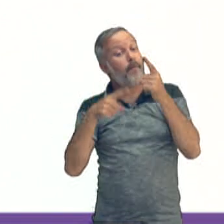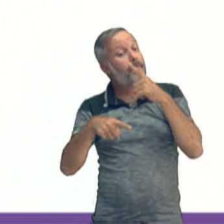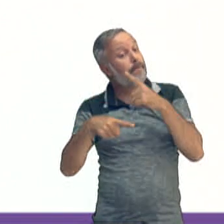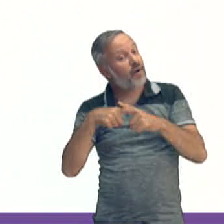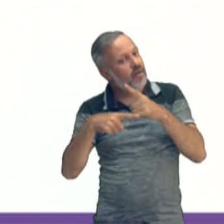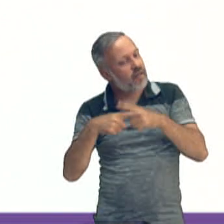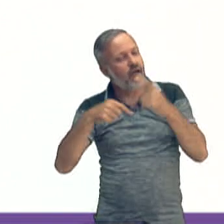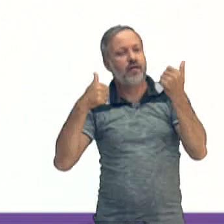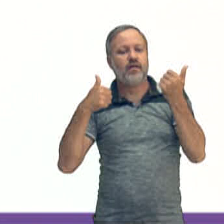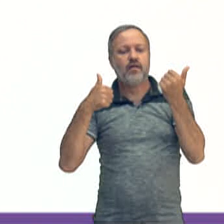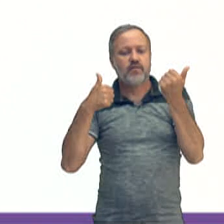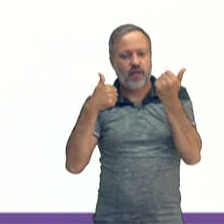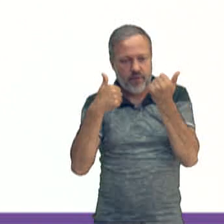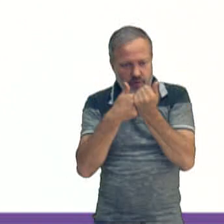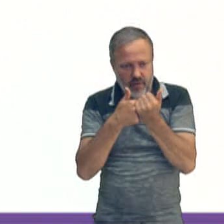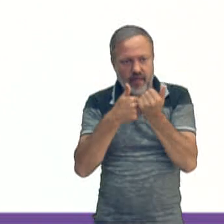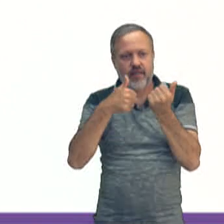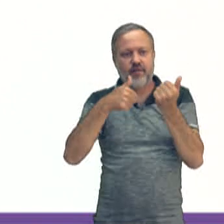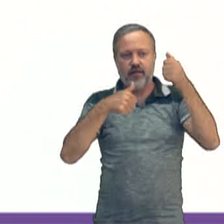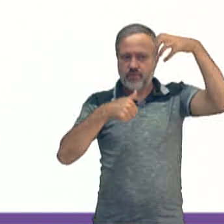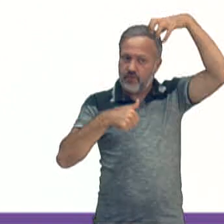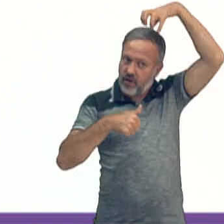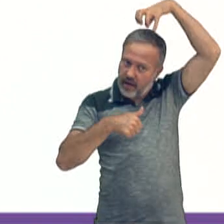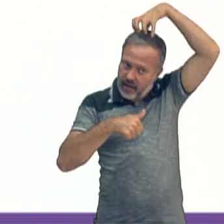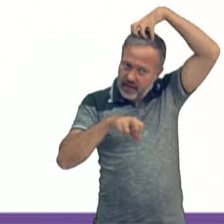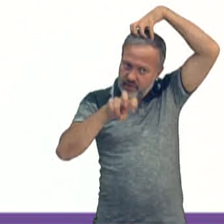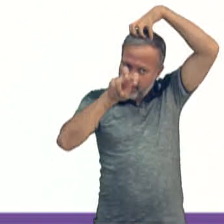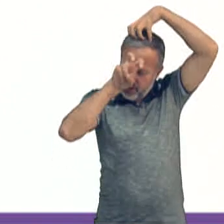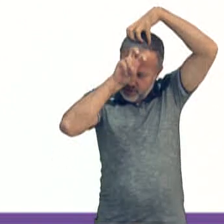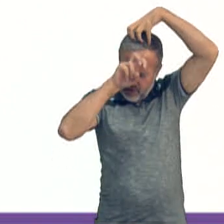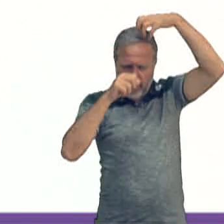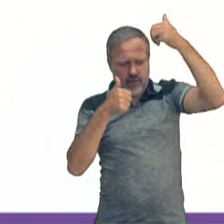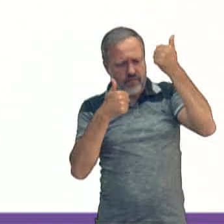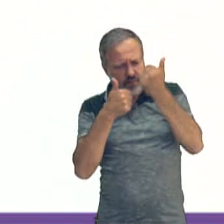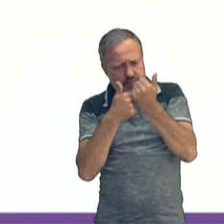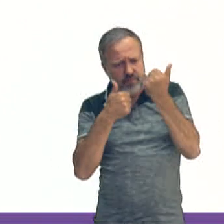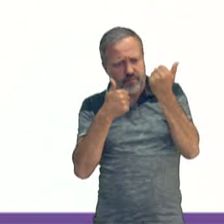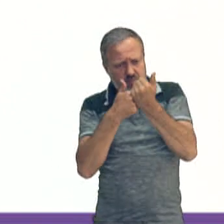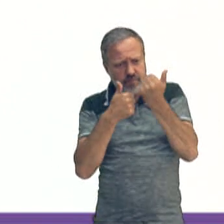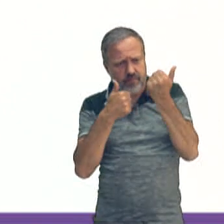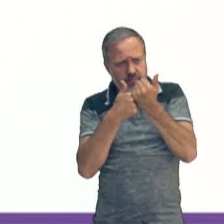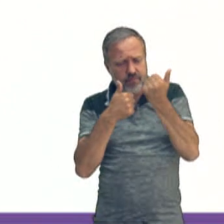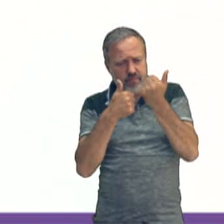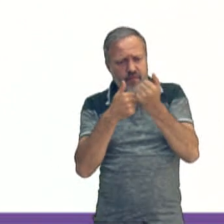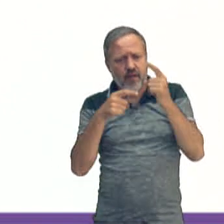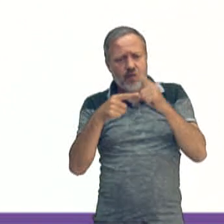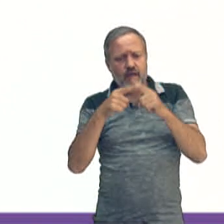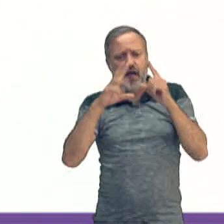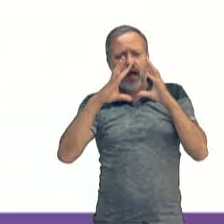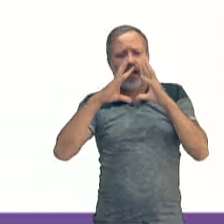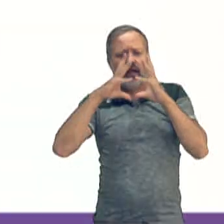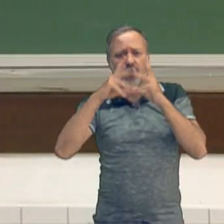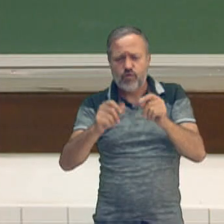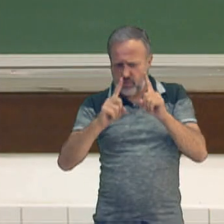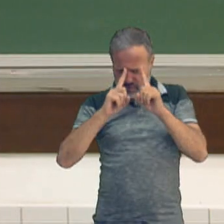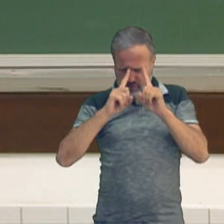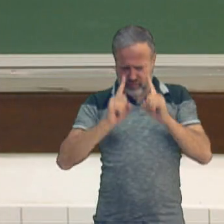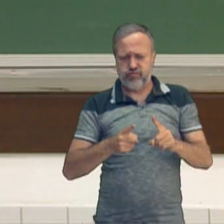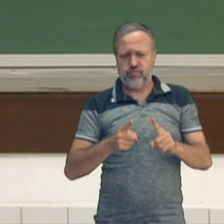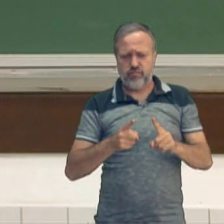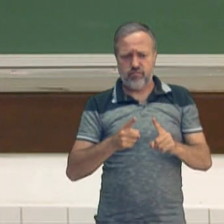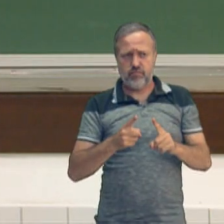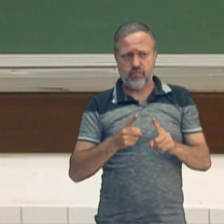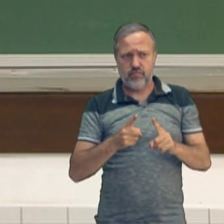a sucessão dos faraós, e o outro, então, que era do cotidiano, do dia a dia. Enquanto um era